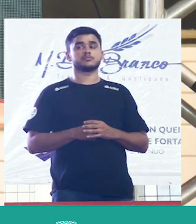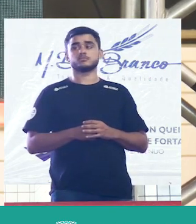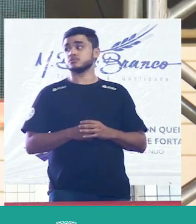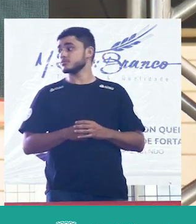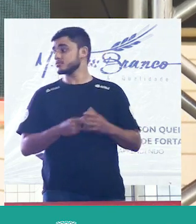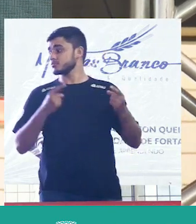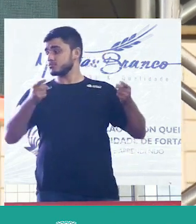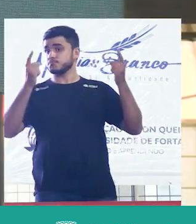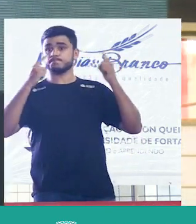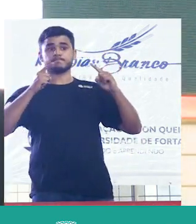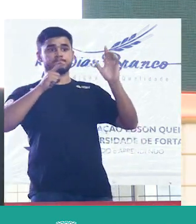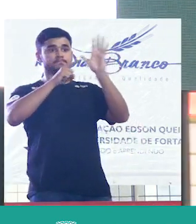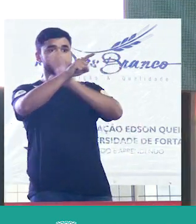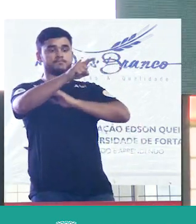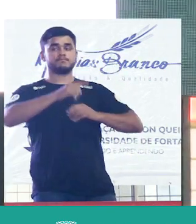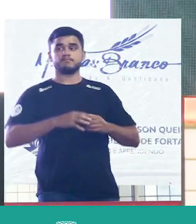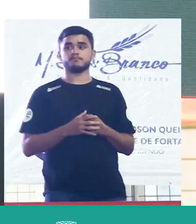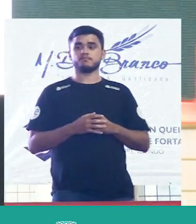Próxima questão.